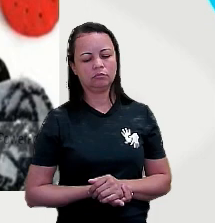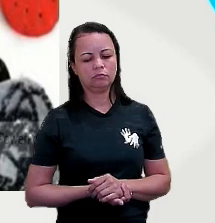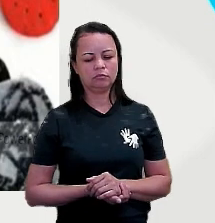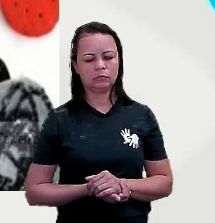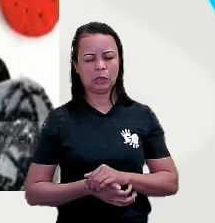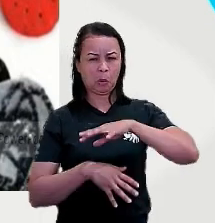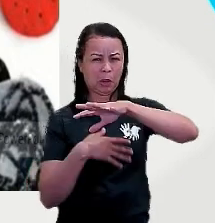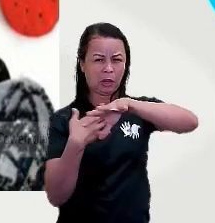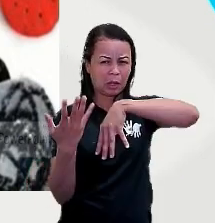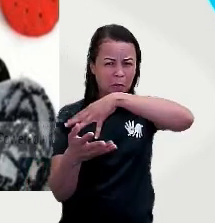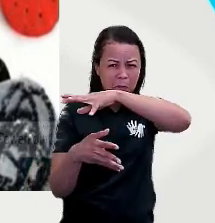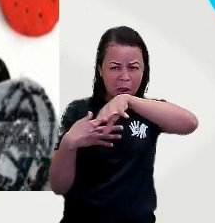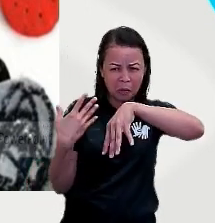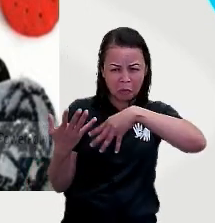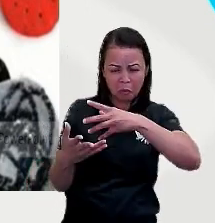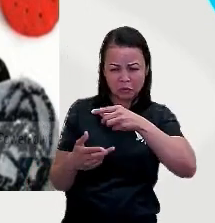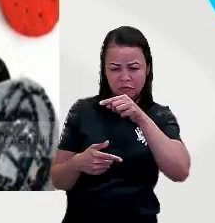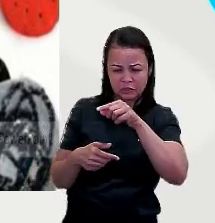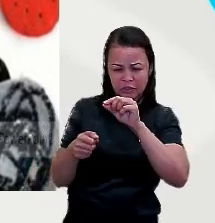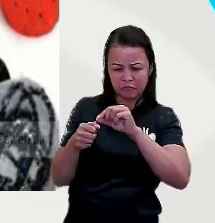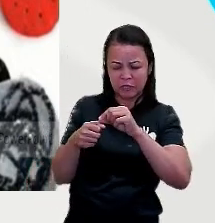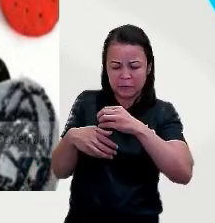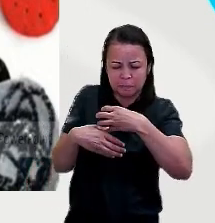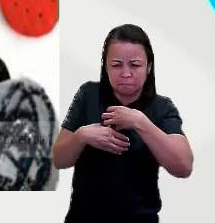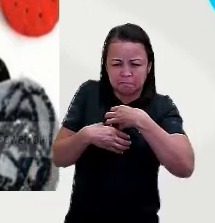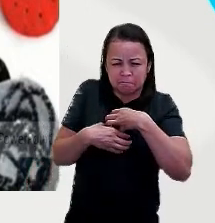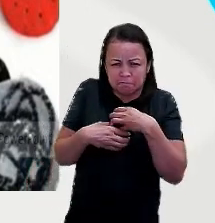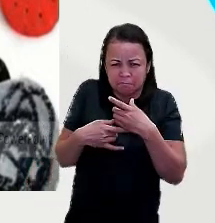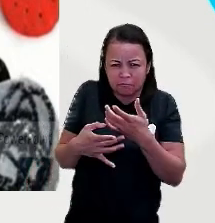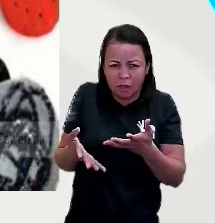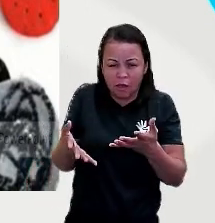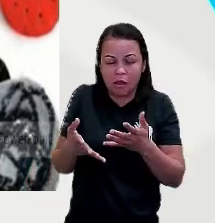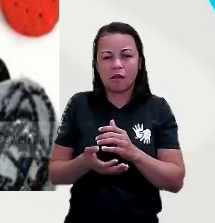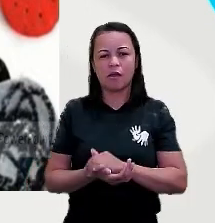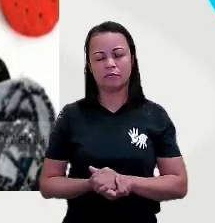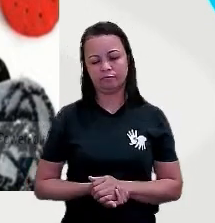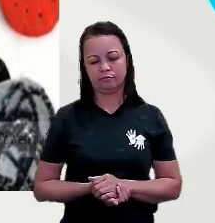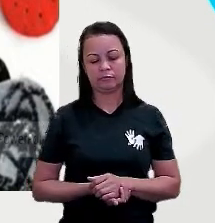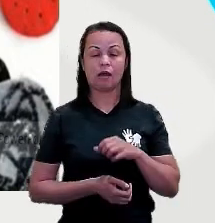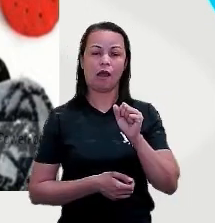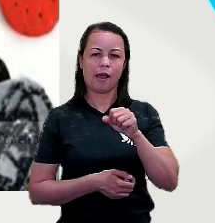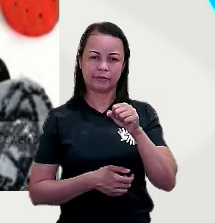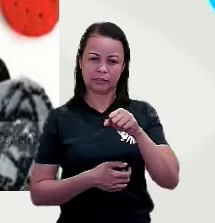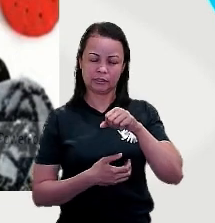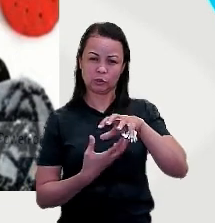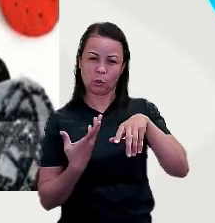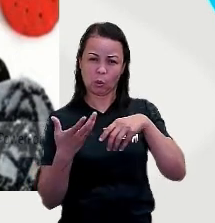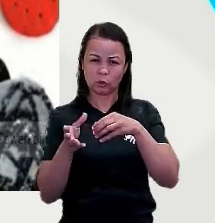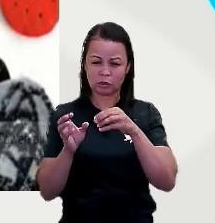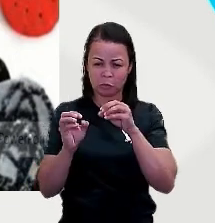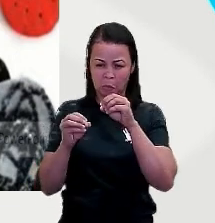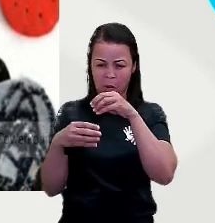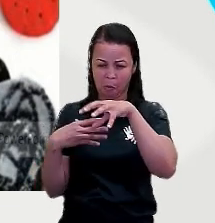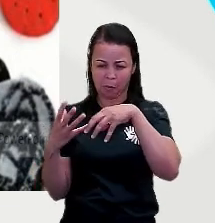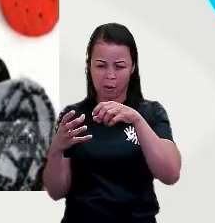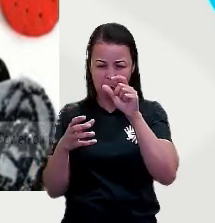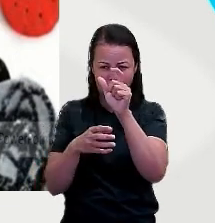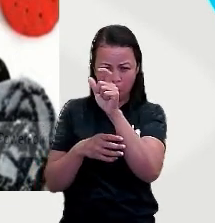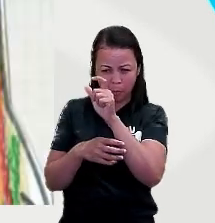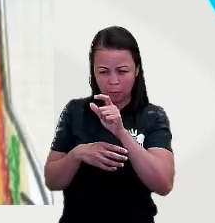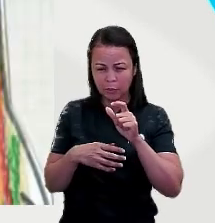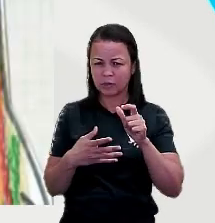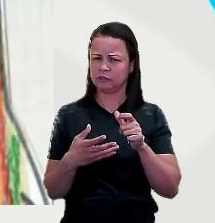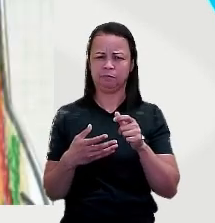Quanta bagunça você fez com as suas emoções. Assim, todas emboladas, não funciona.